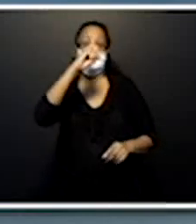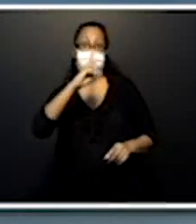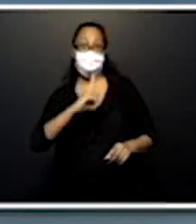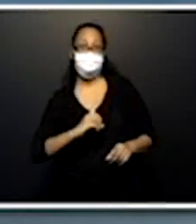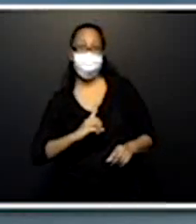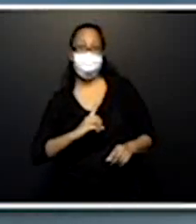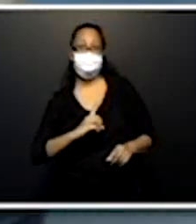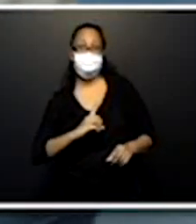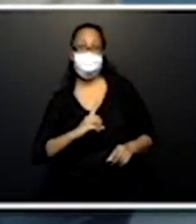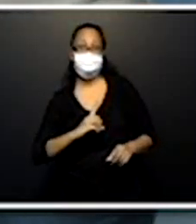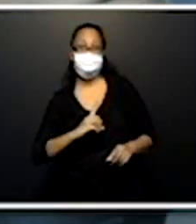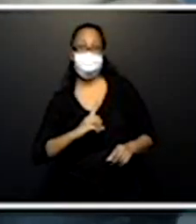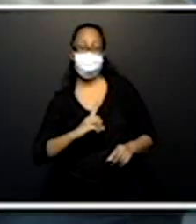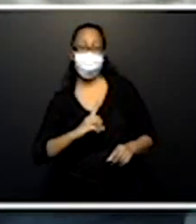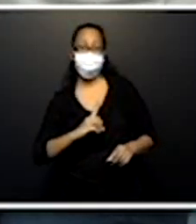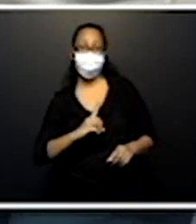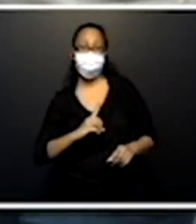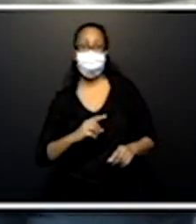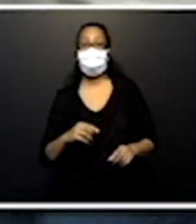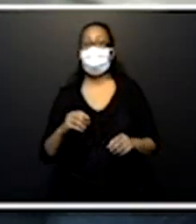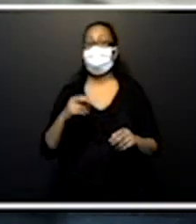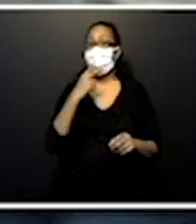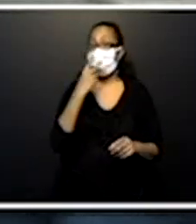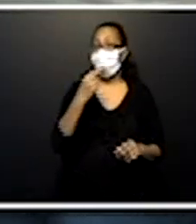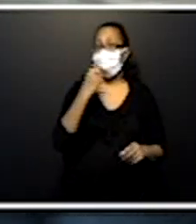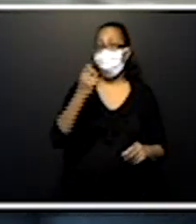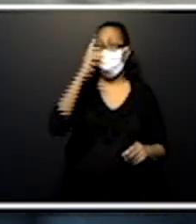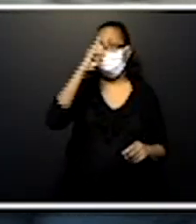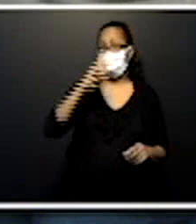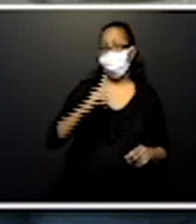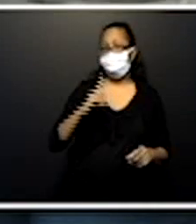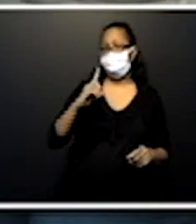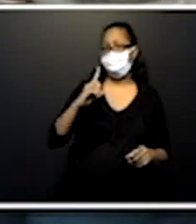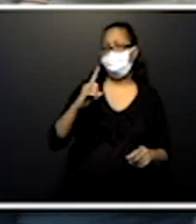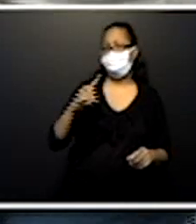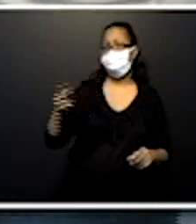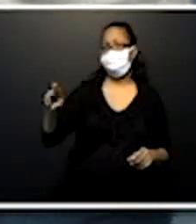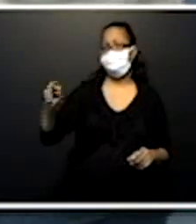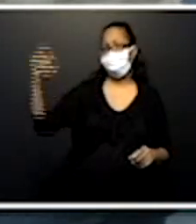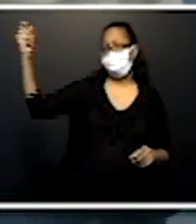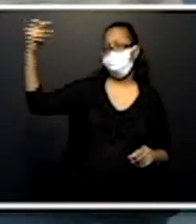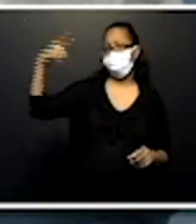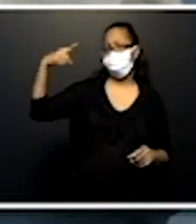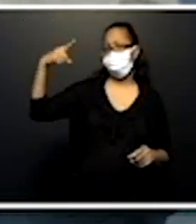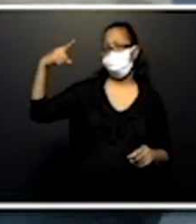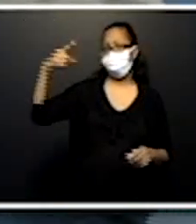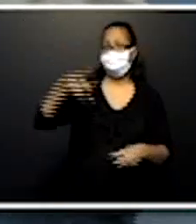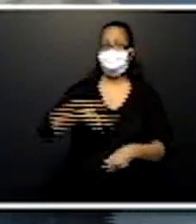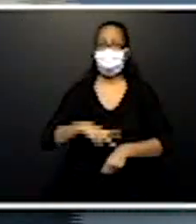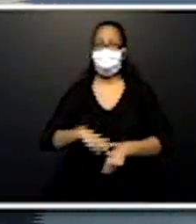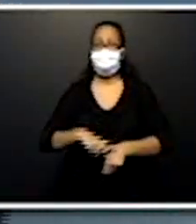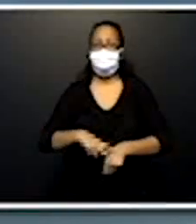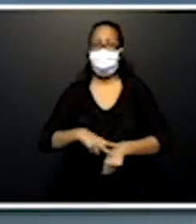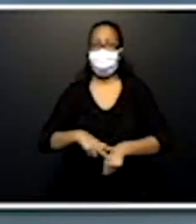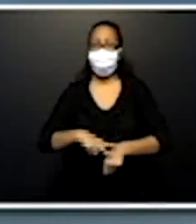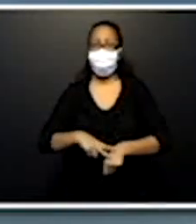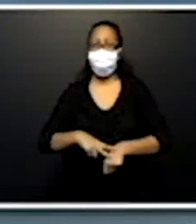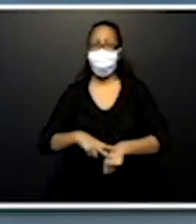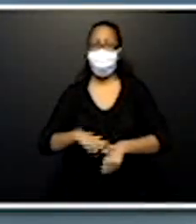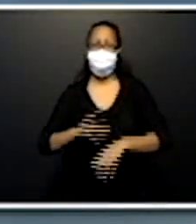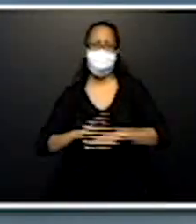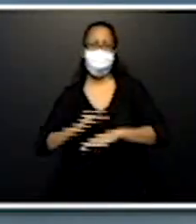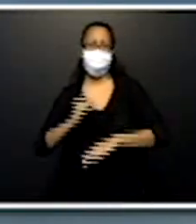a maré com lá, vira amarela, a cor amarela, essa cor justamente do sol. E ver demais, ou seja,